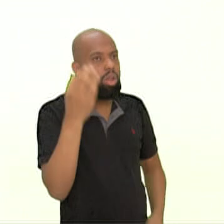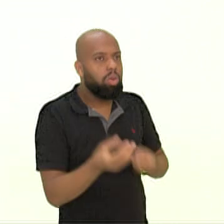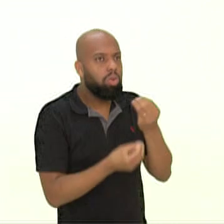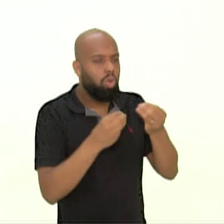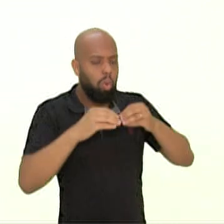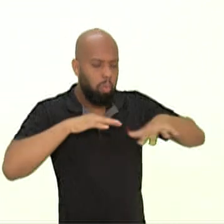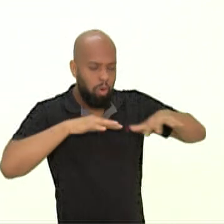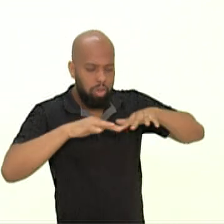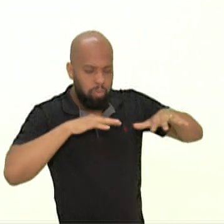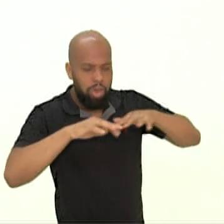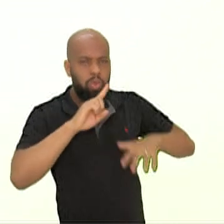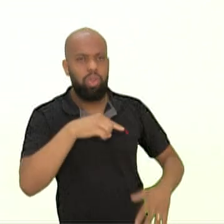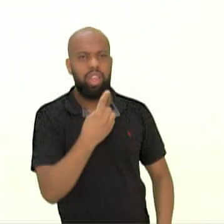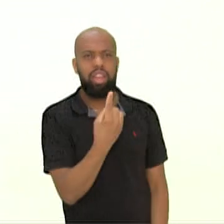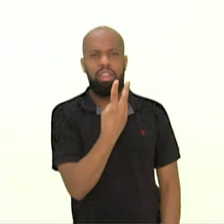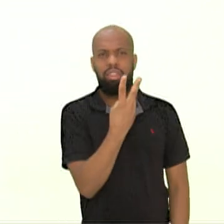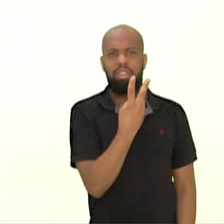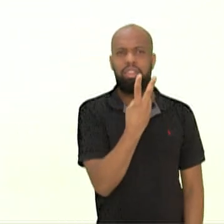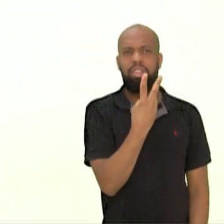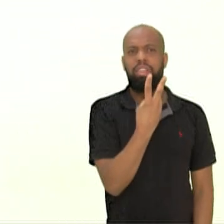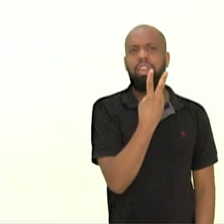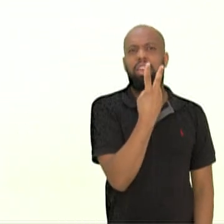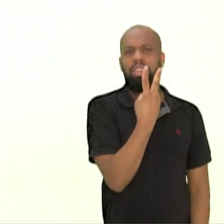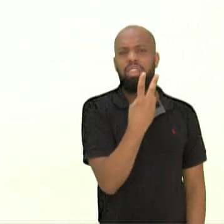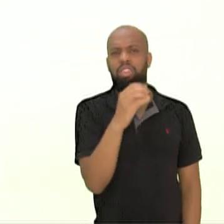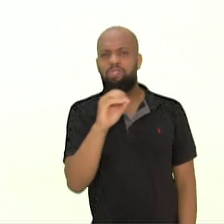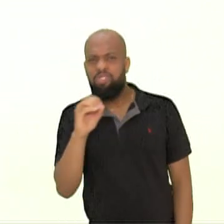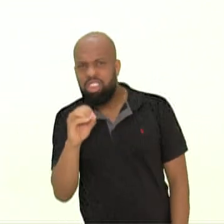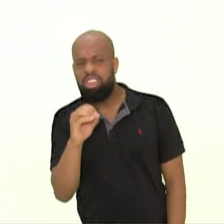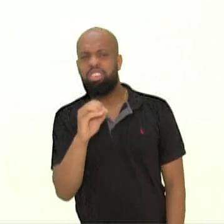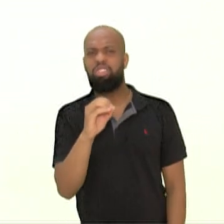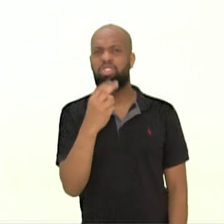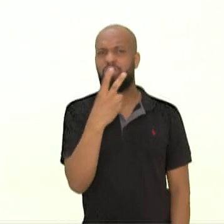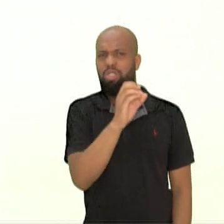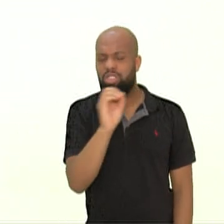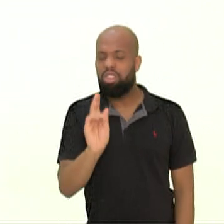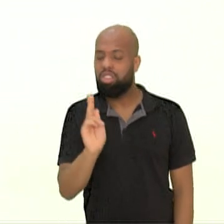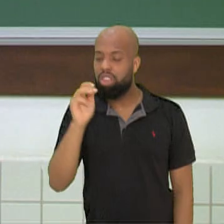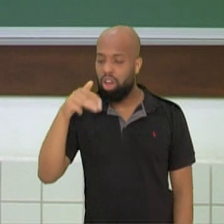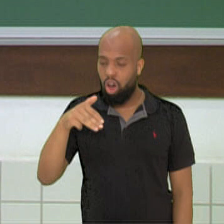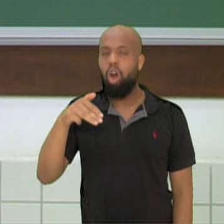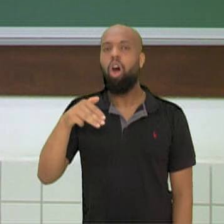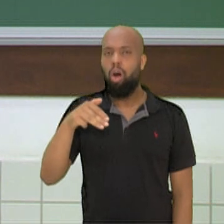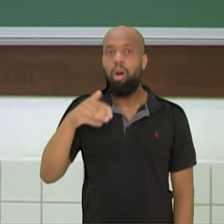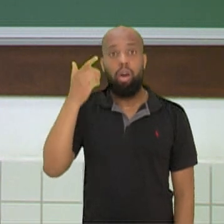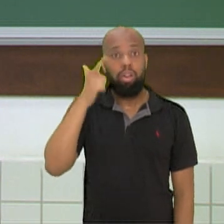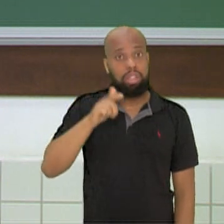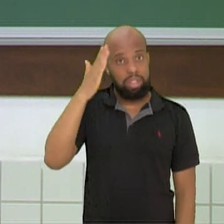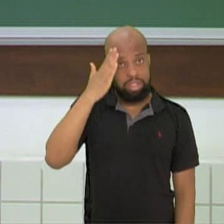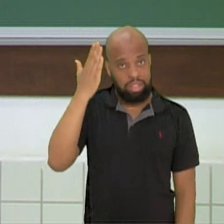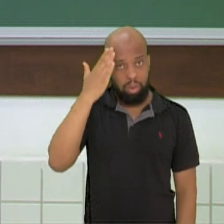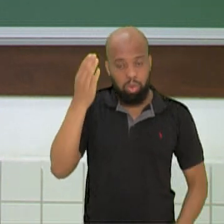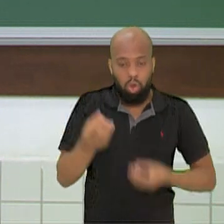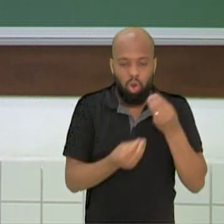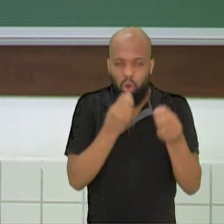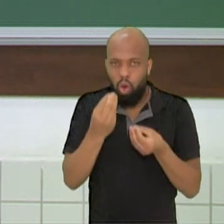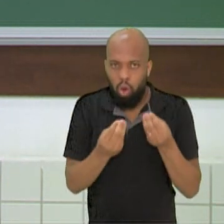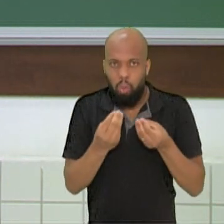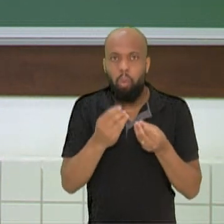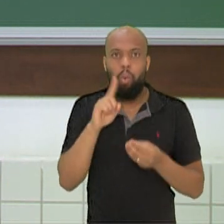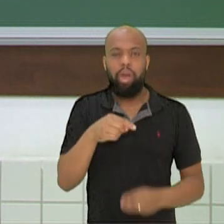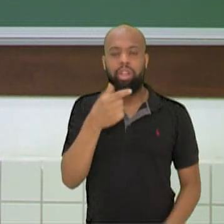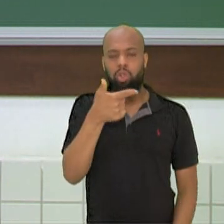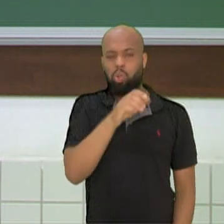ali de 100, 120, 250 km por hora para você ver como que vai estar funcionando. Se você pega essa maquete ali em